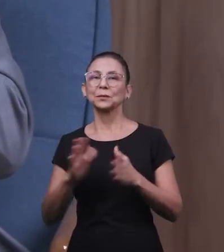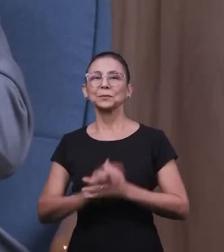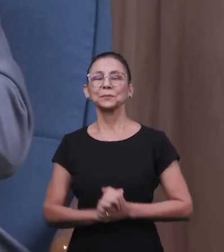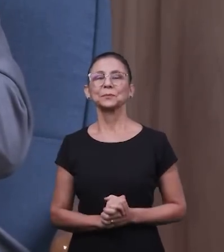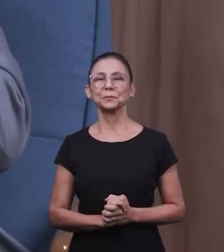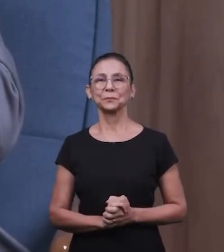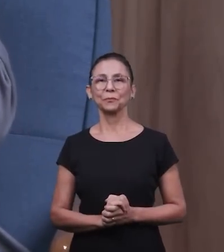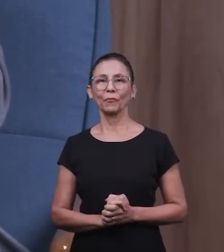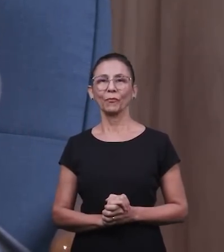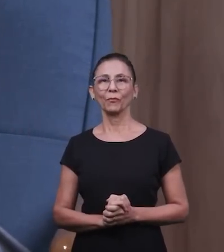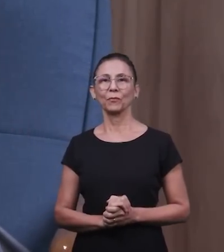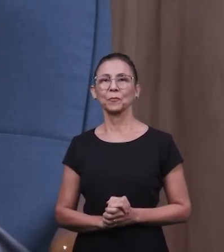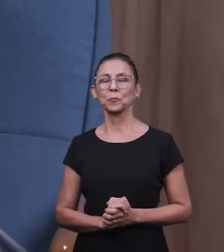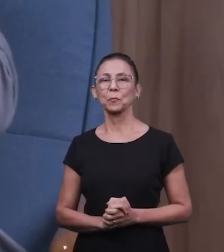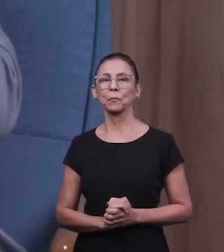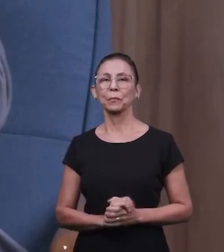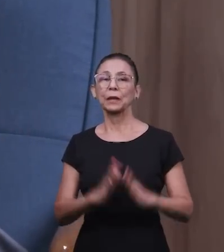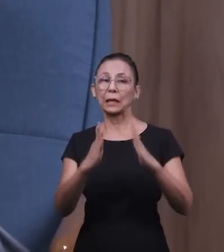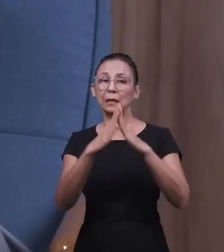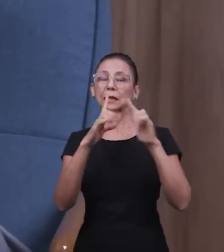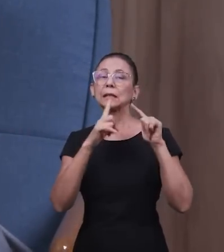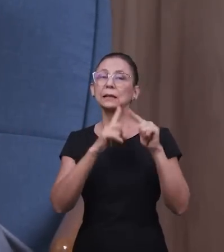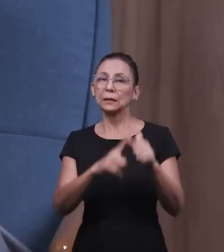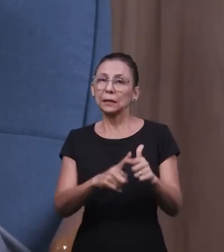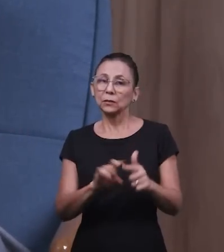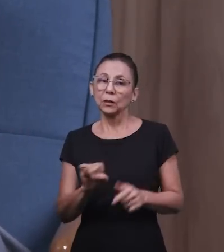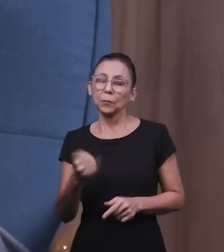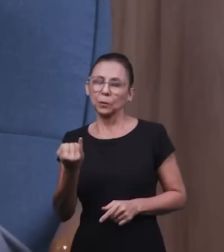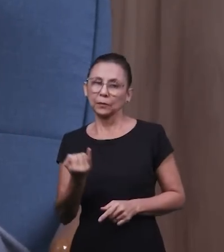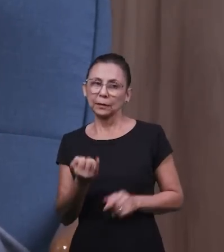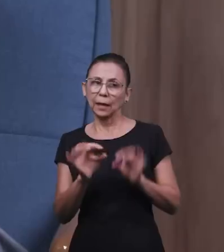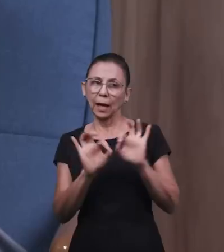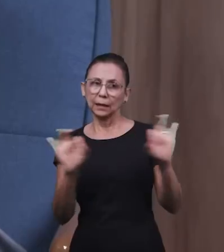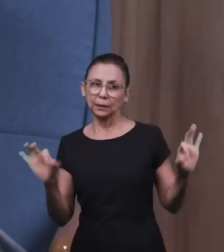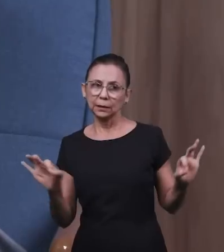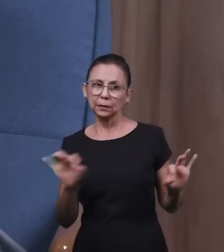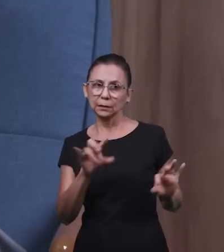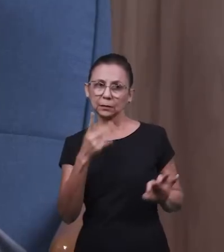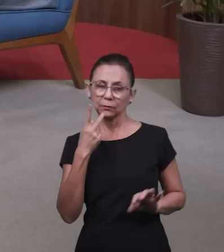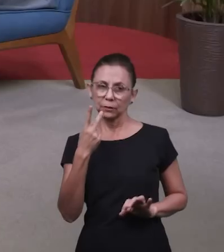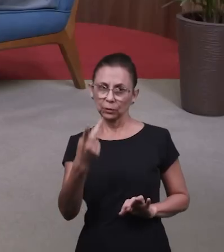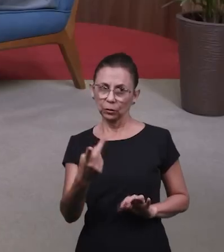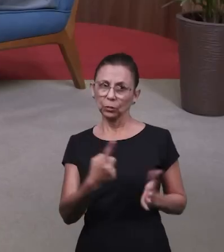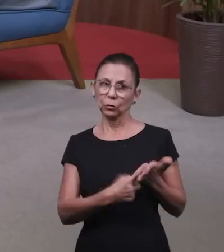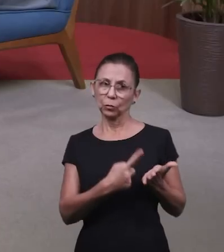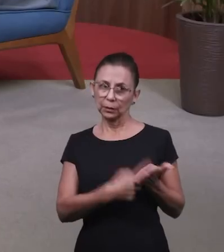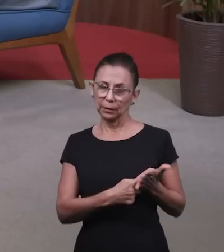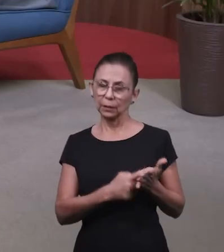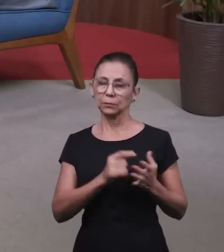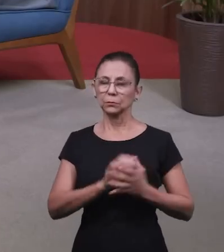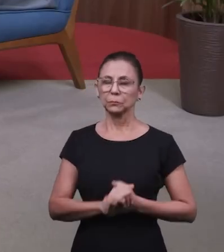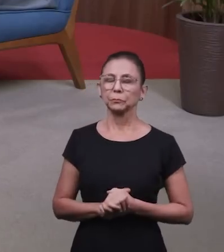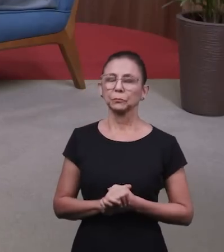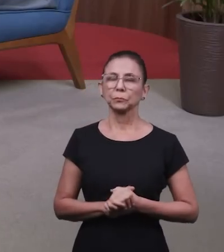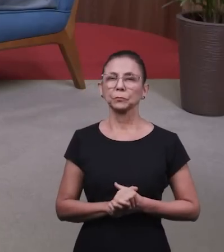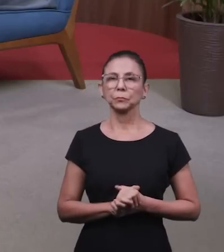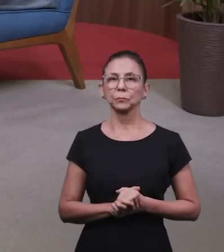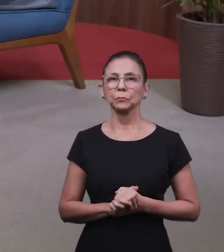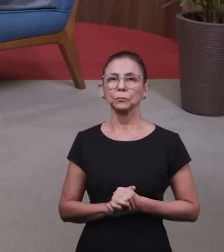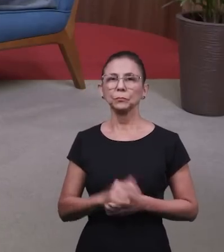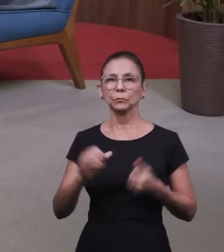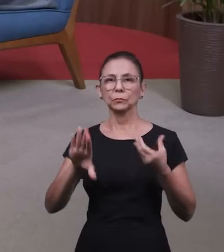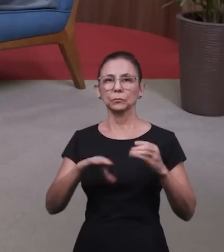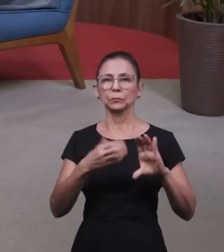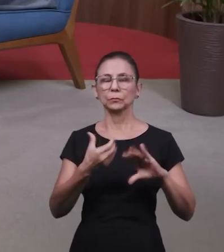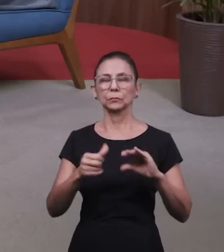da igreja, que é, já puxando o gancho daquilo que vocês, ou utilizando o gancho daquilo que vocês acabaram de abordar, que diz o seguinte,